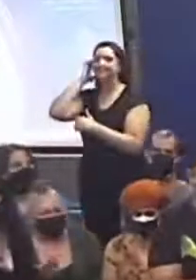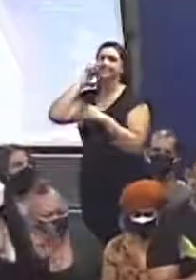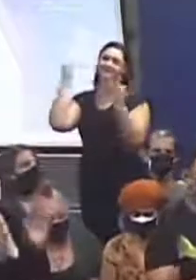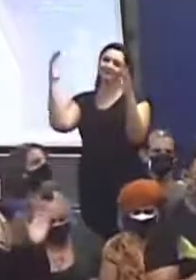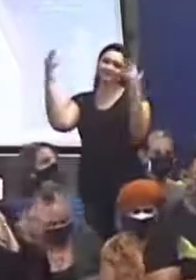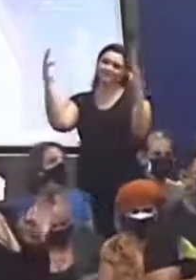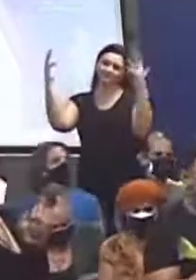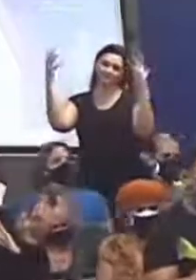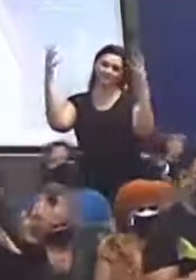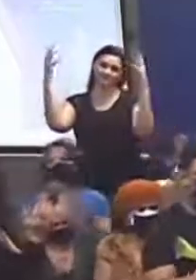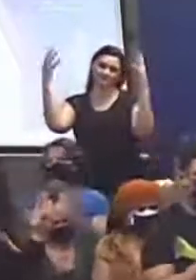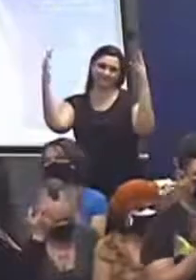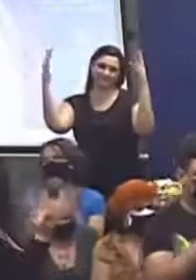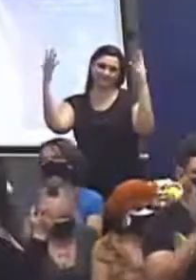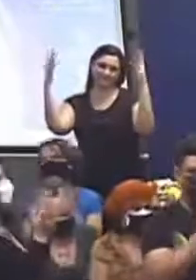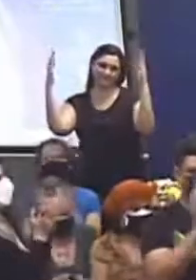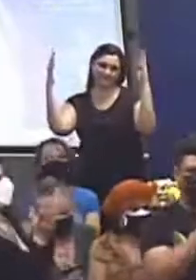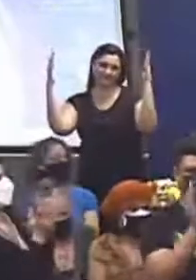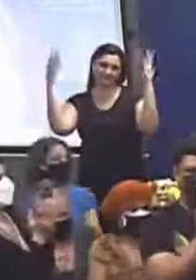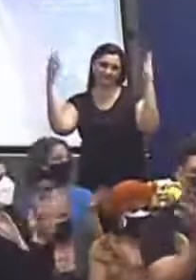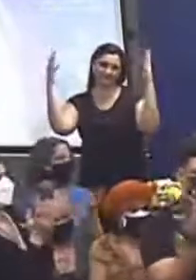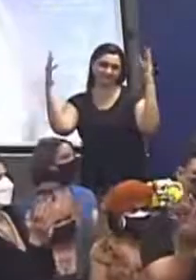aplaudir.